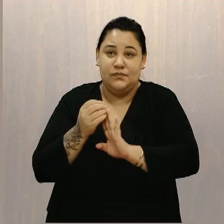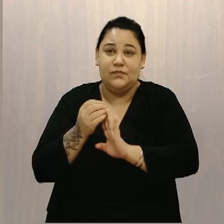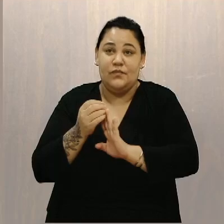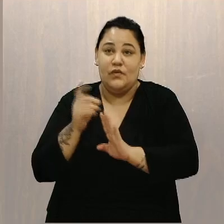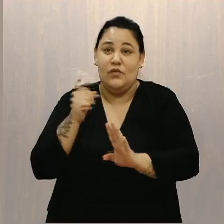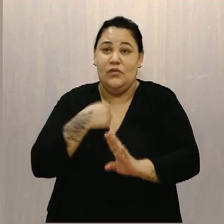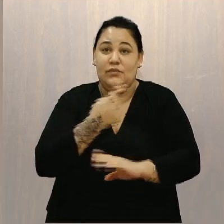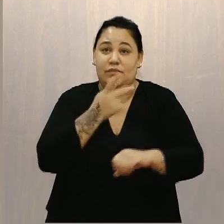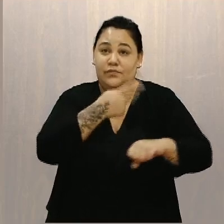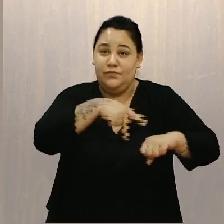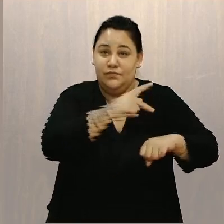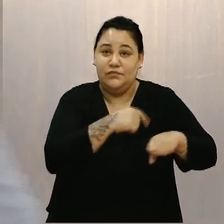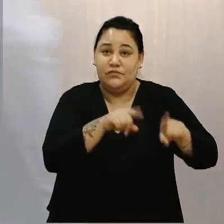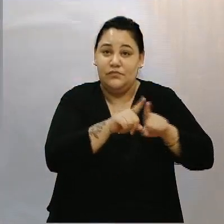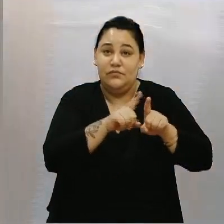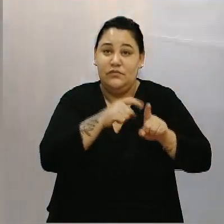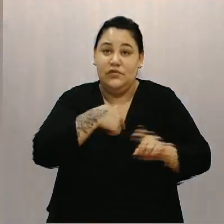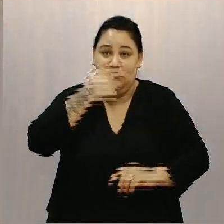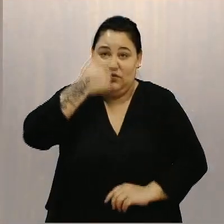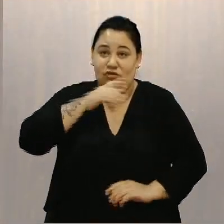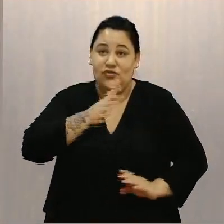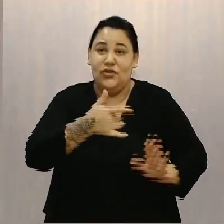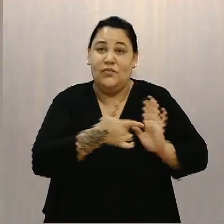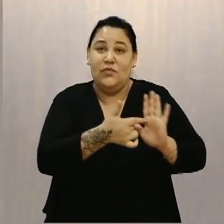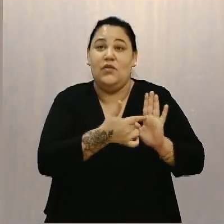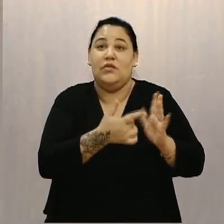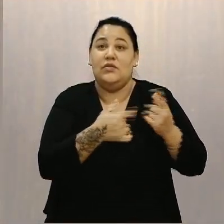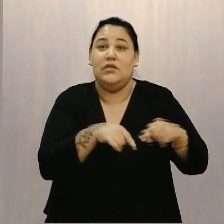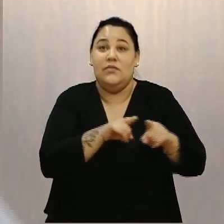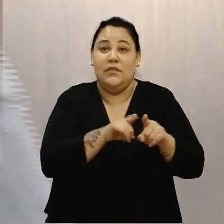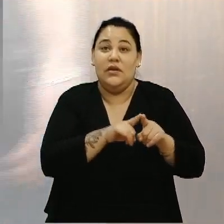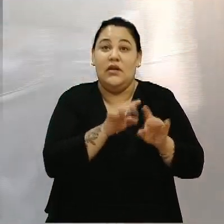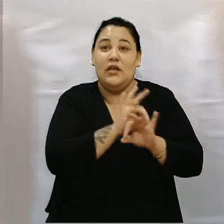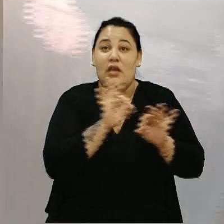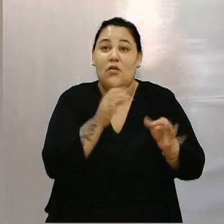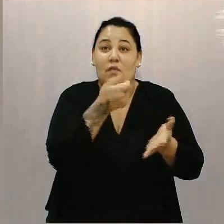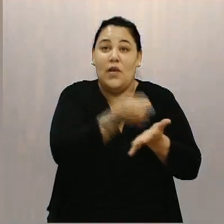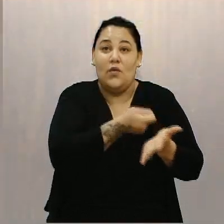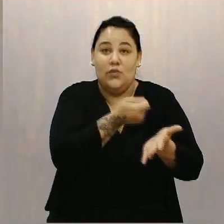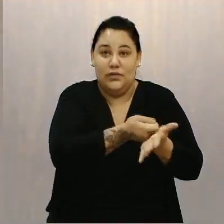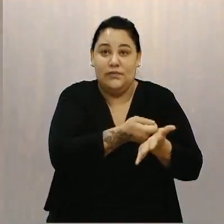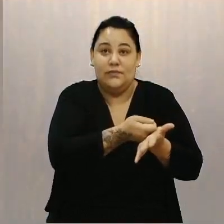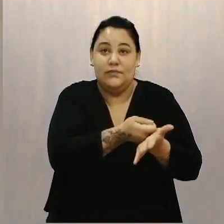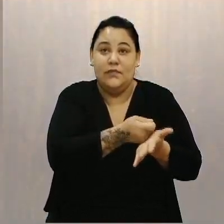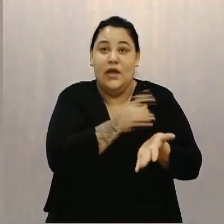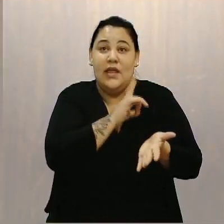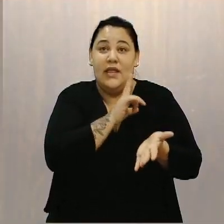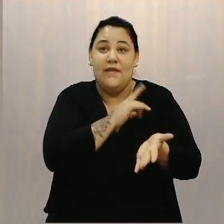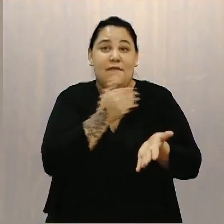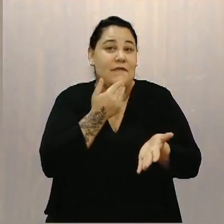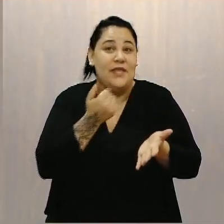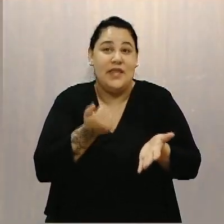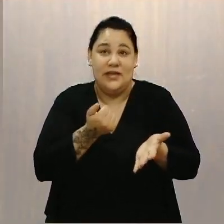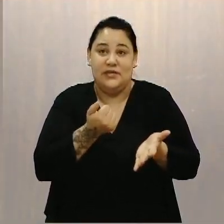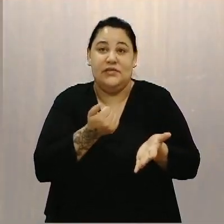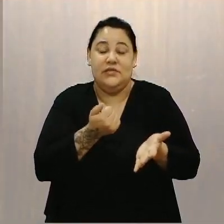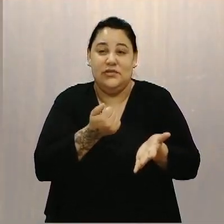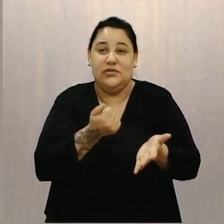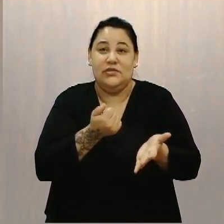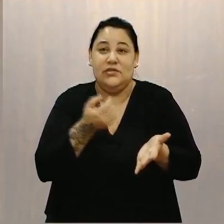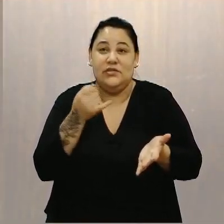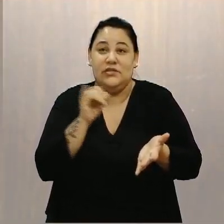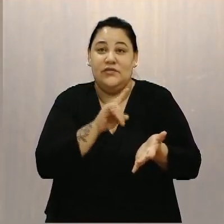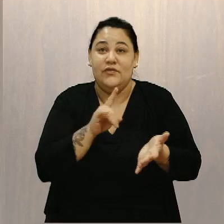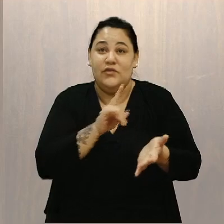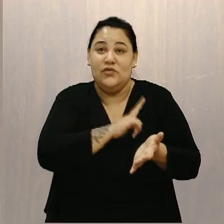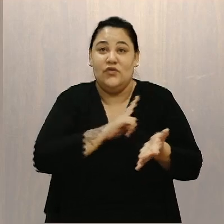nosso país. E eu acho que isso já demonstra que nenhuma luta teria valido a pena se não fosse um